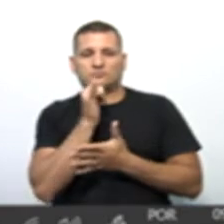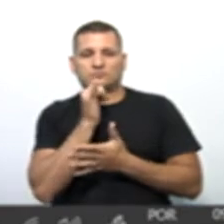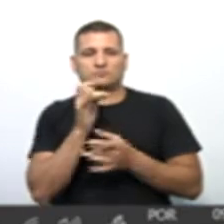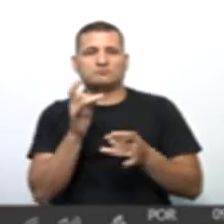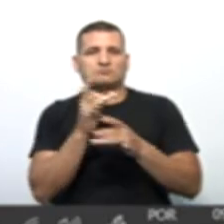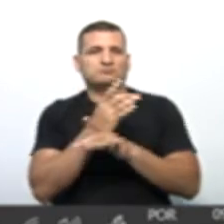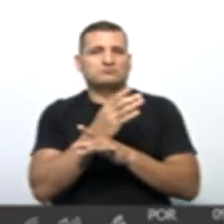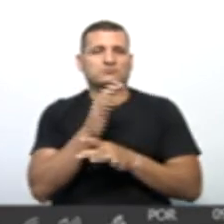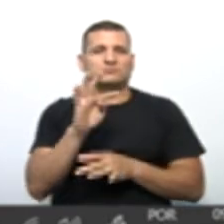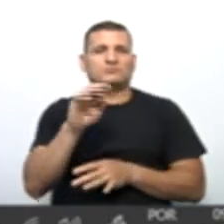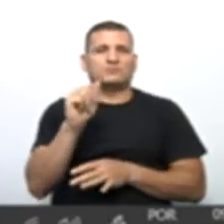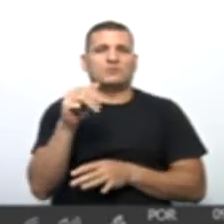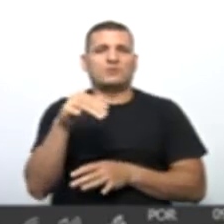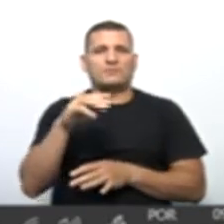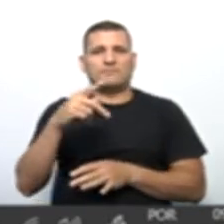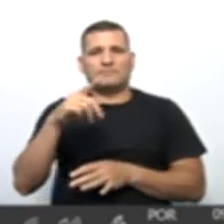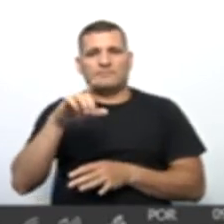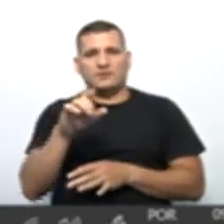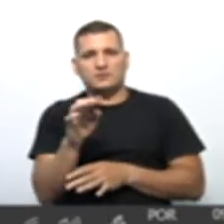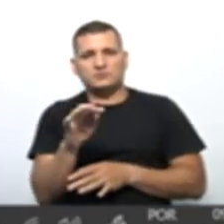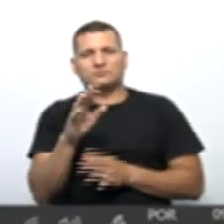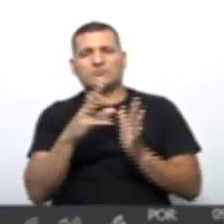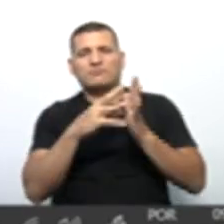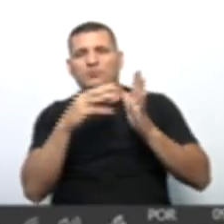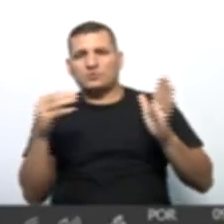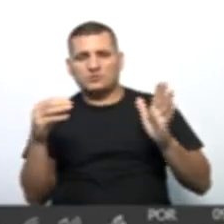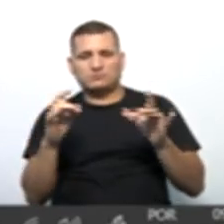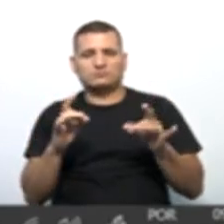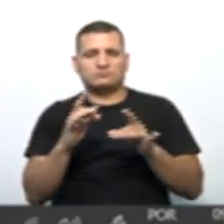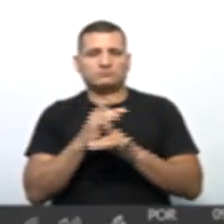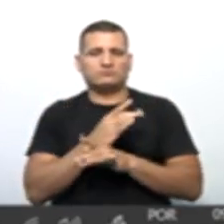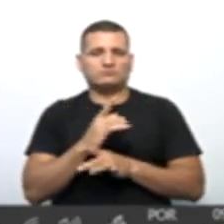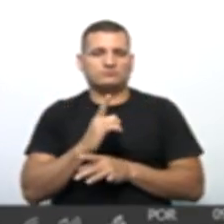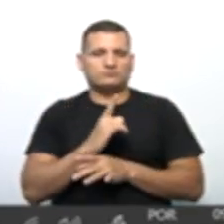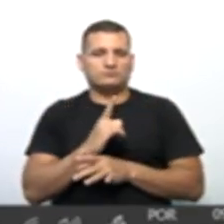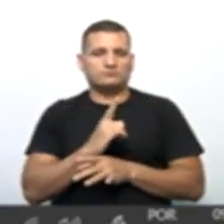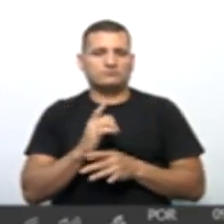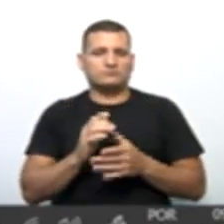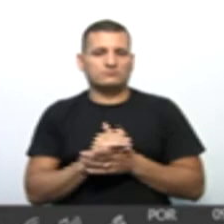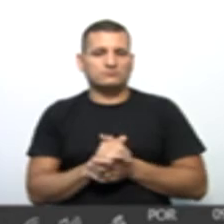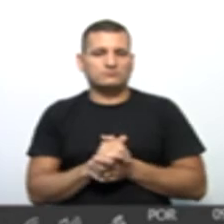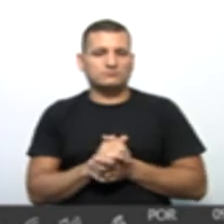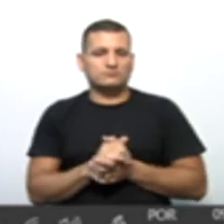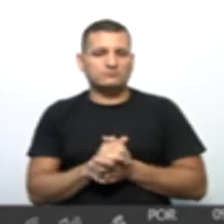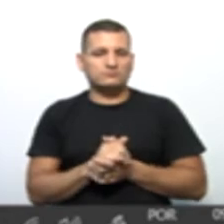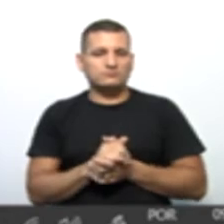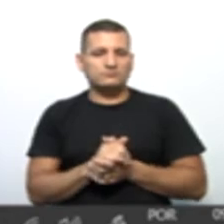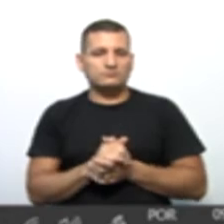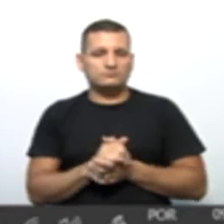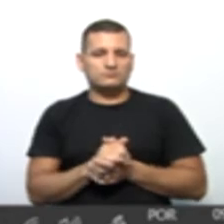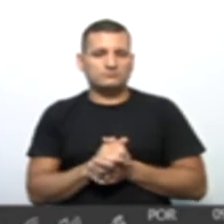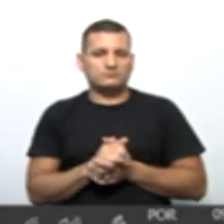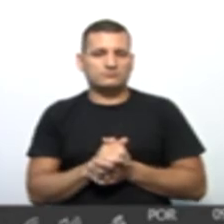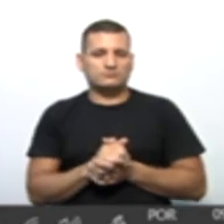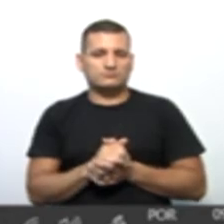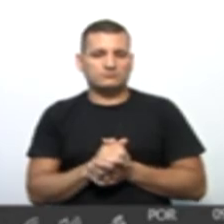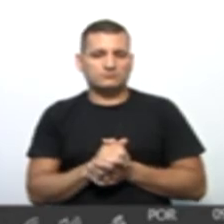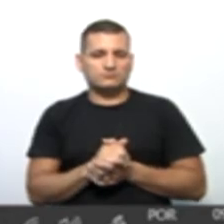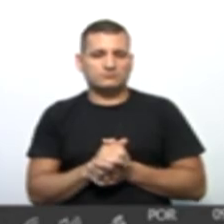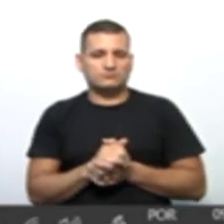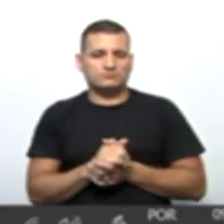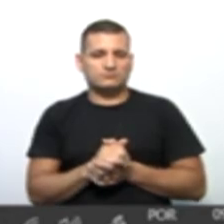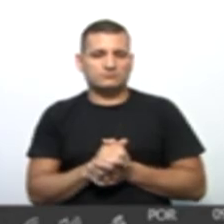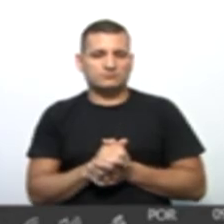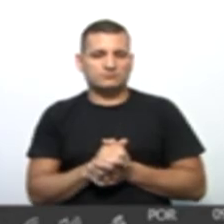onde você já pode baixar a usar esse tempo leite tranquilamente mas tem vários vários modelos já já prontos